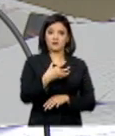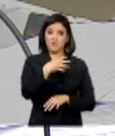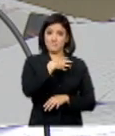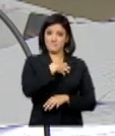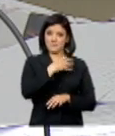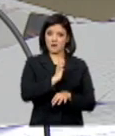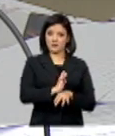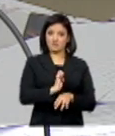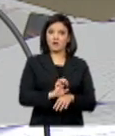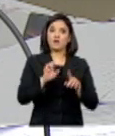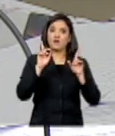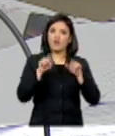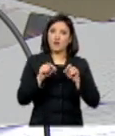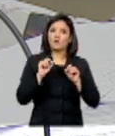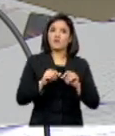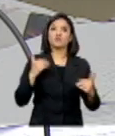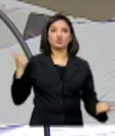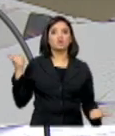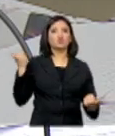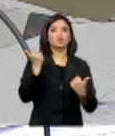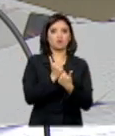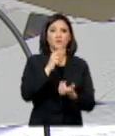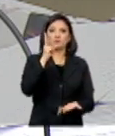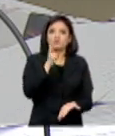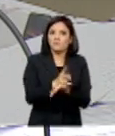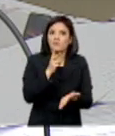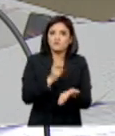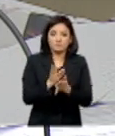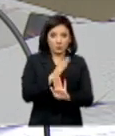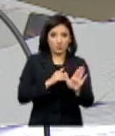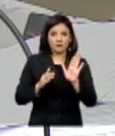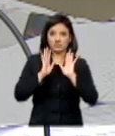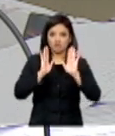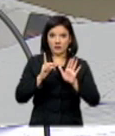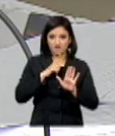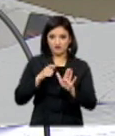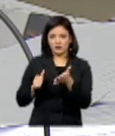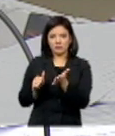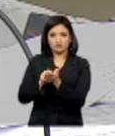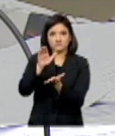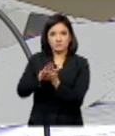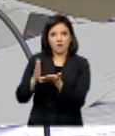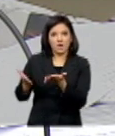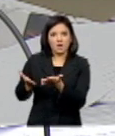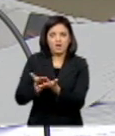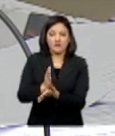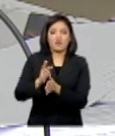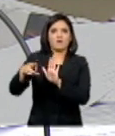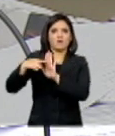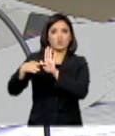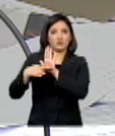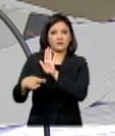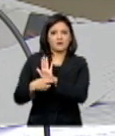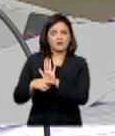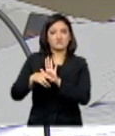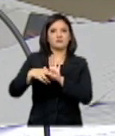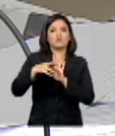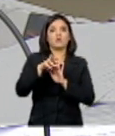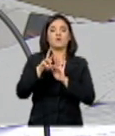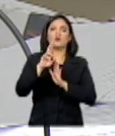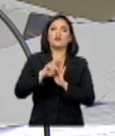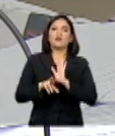efetivamente substituir toda a regulamentação existente na resolução normativa